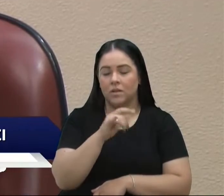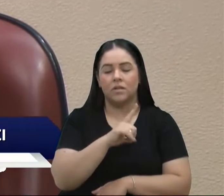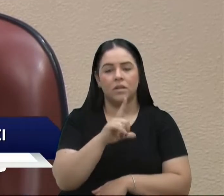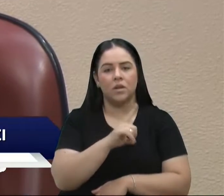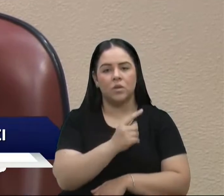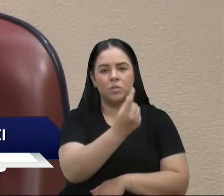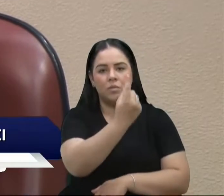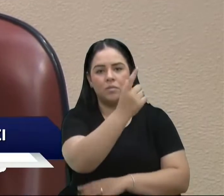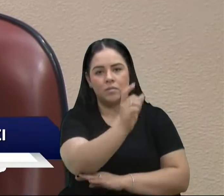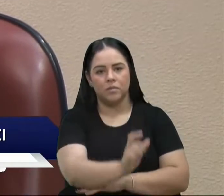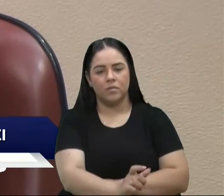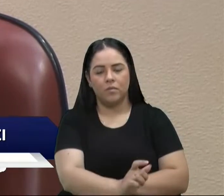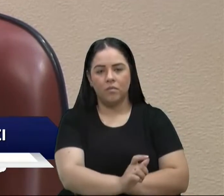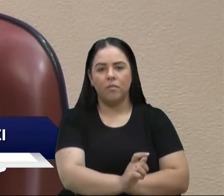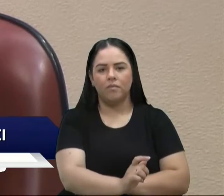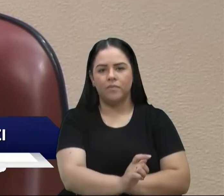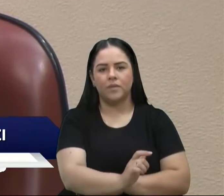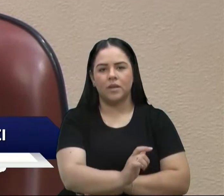de um paciente